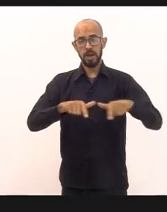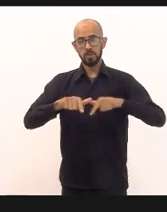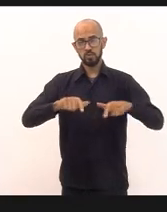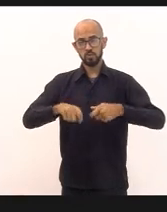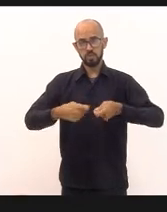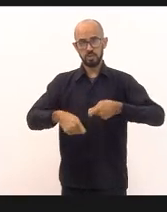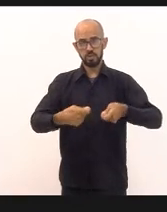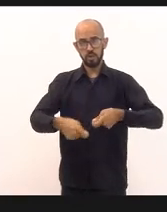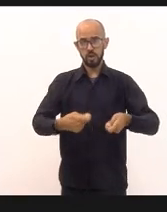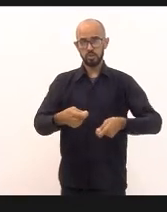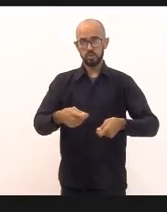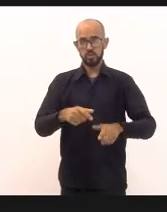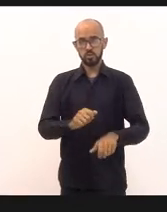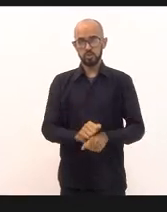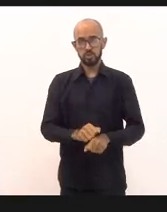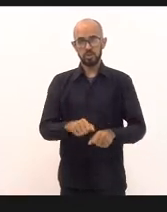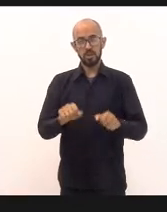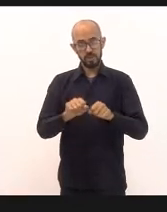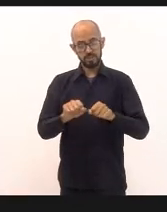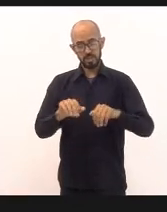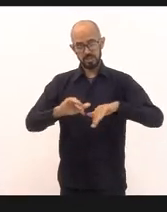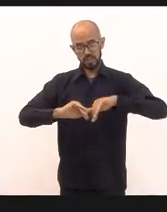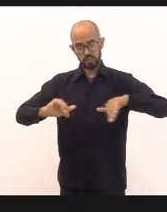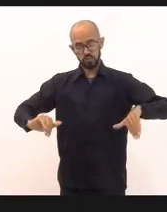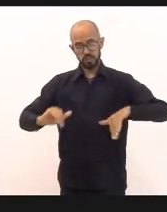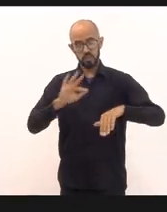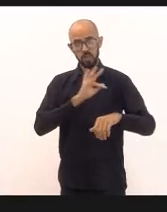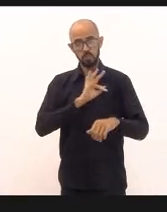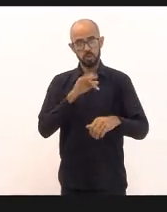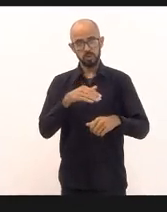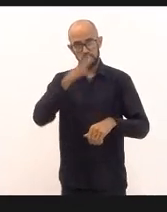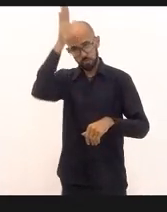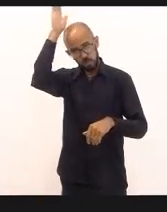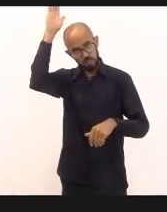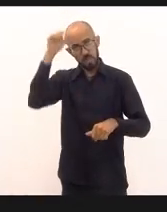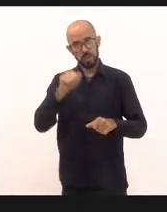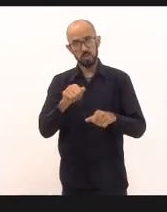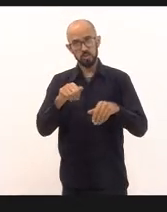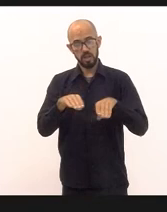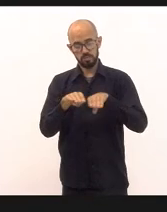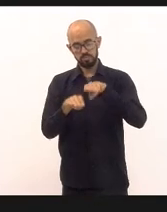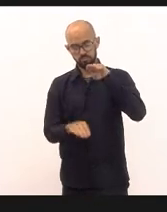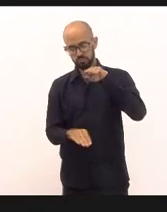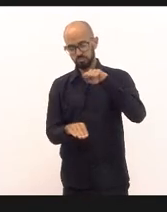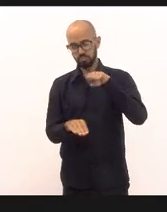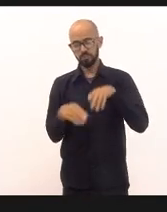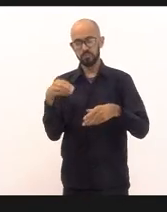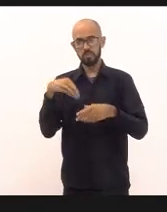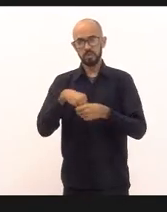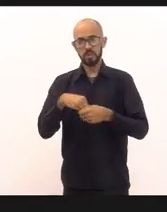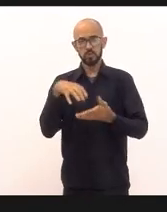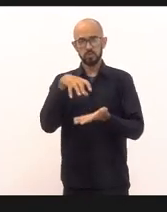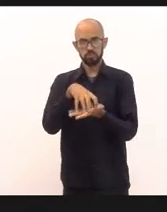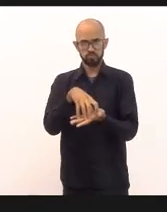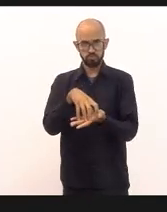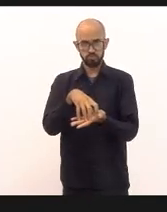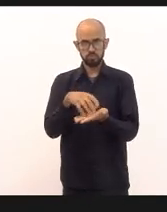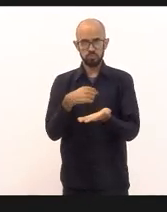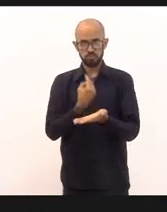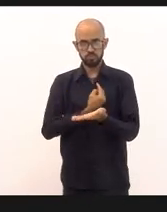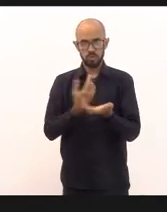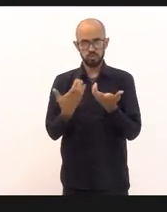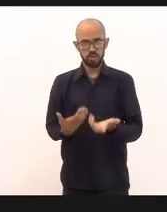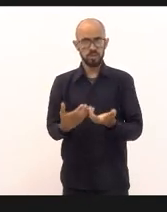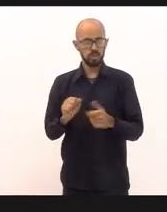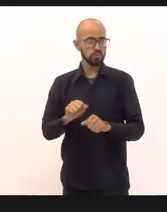militar. Quem faz isso é que está dividindo os bombeiros. Está aumentando as desigualdades dentro das categorias. O que a gente quer fazer é enfrentar